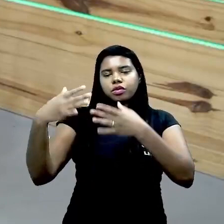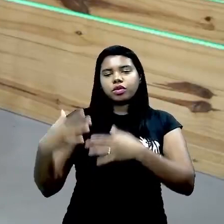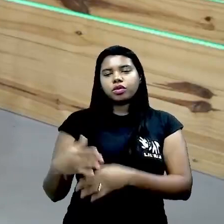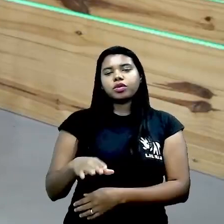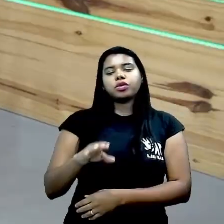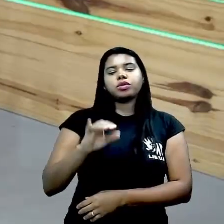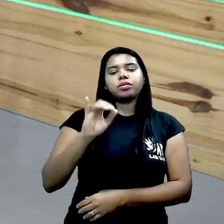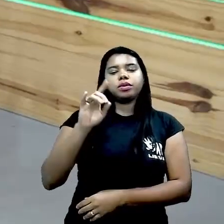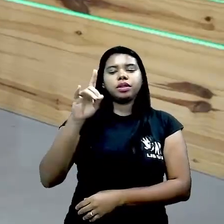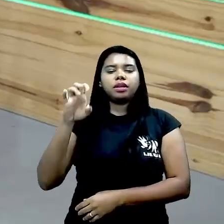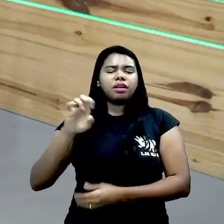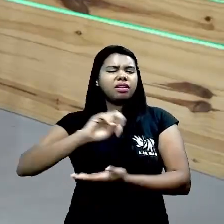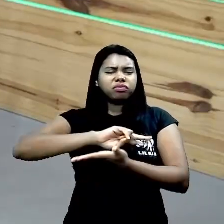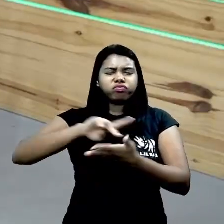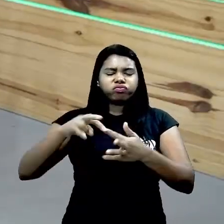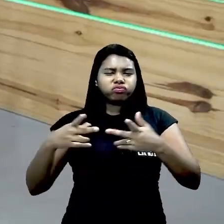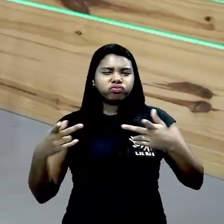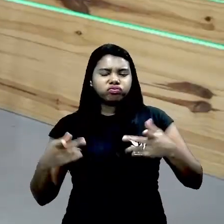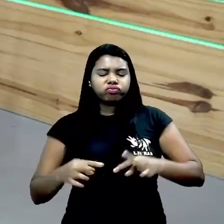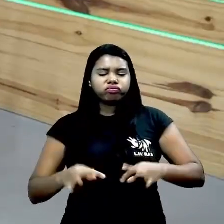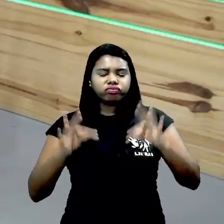sobre diversas outras